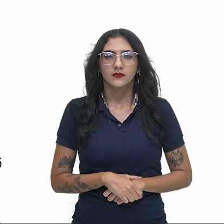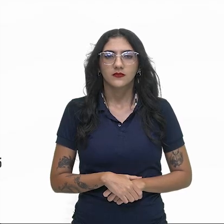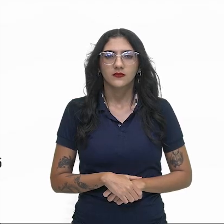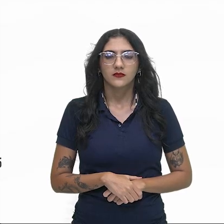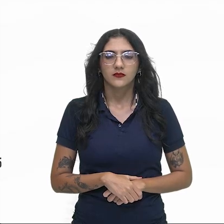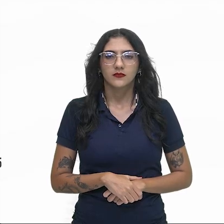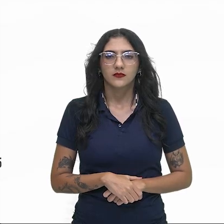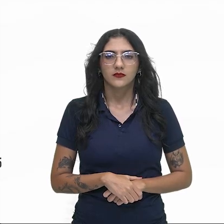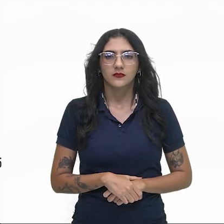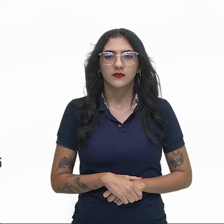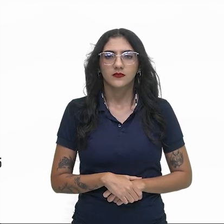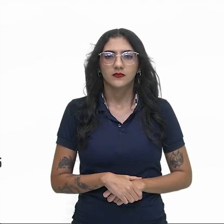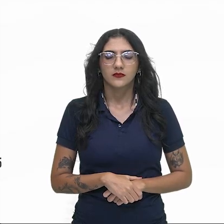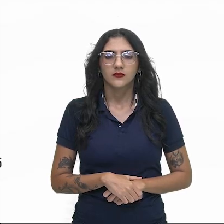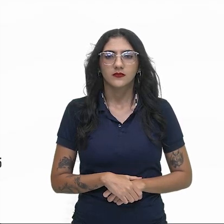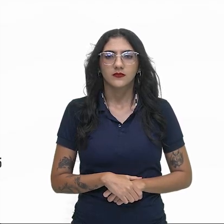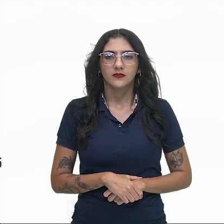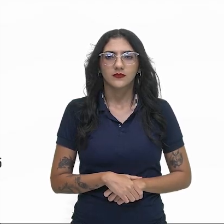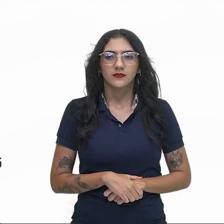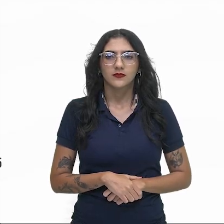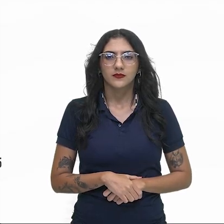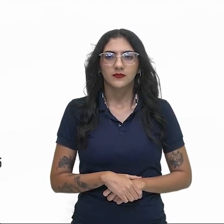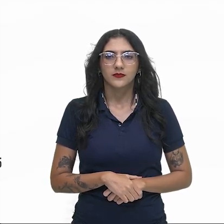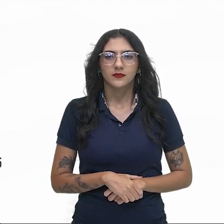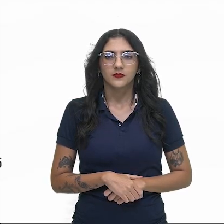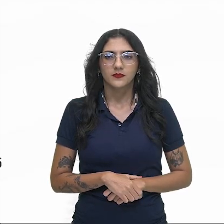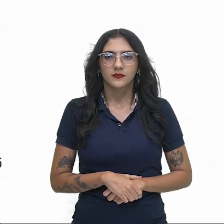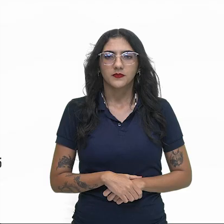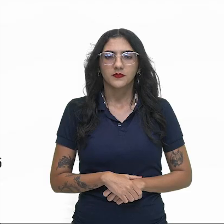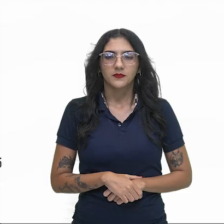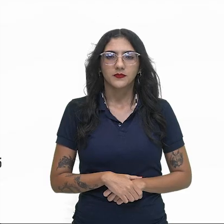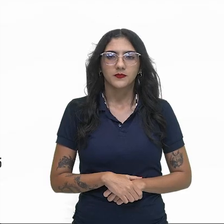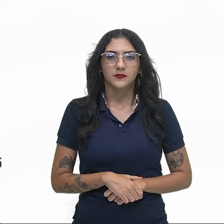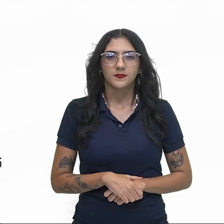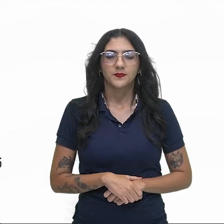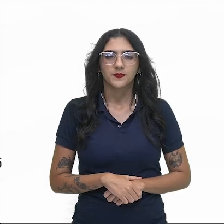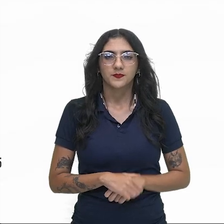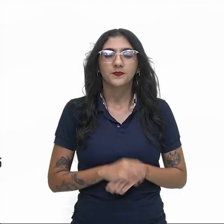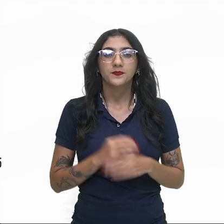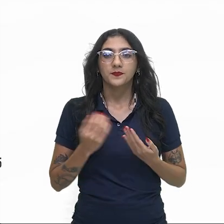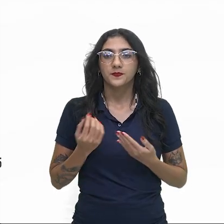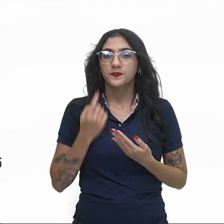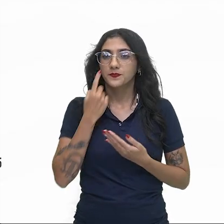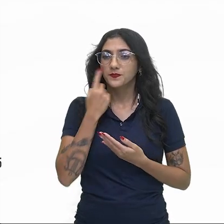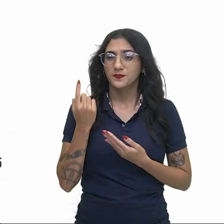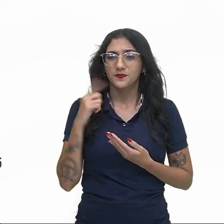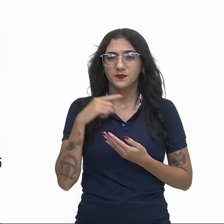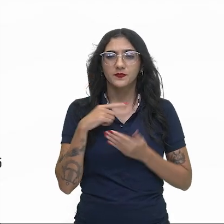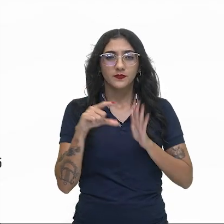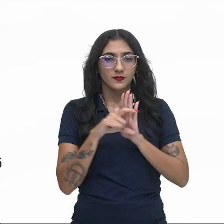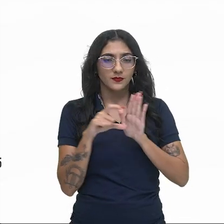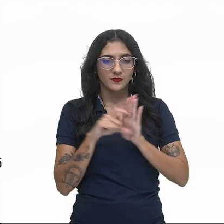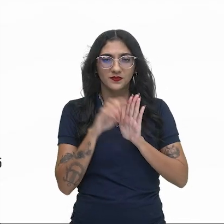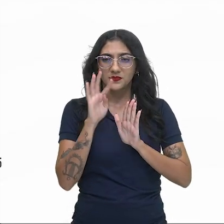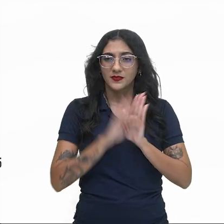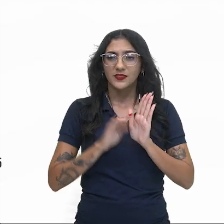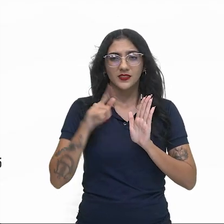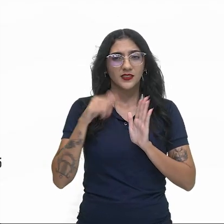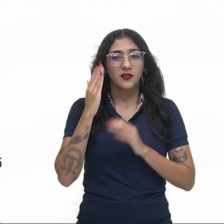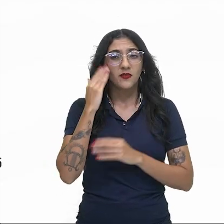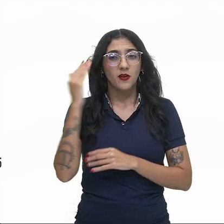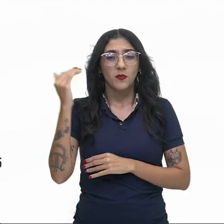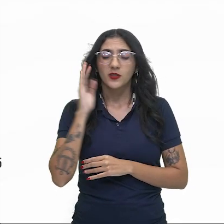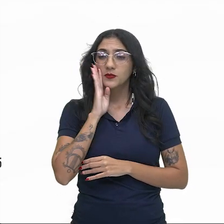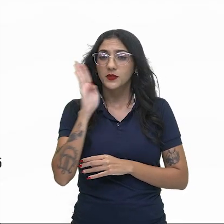opposing them to die to sleep. Então esse é muito famosa, né? Principalmente a